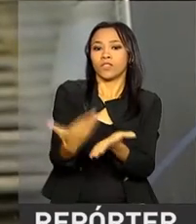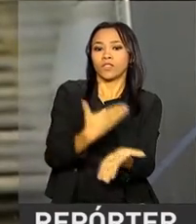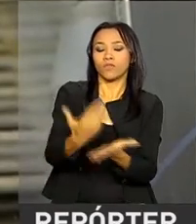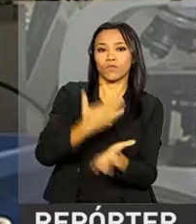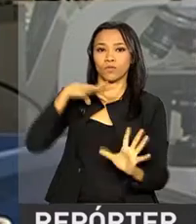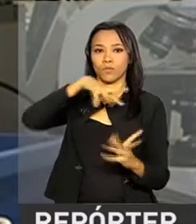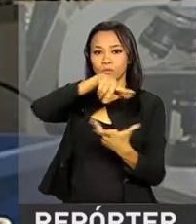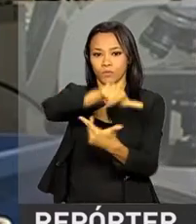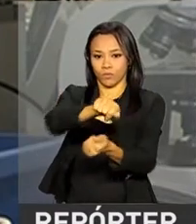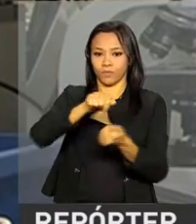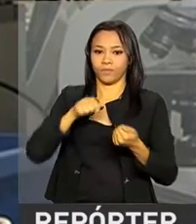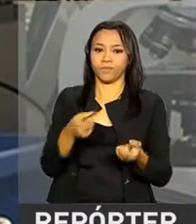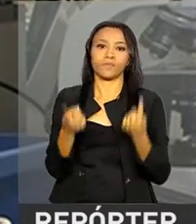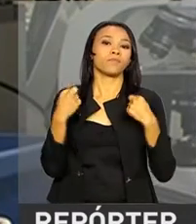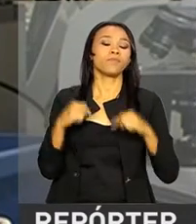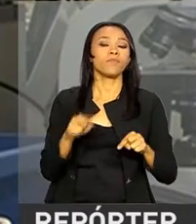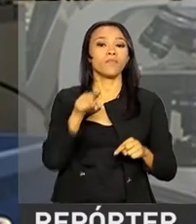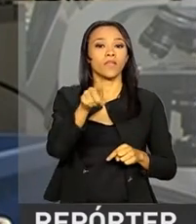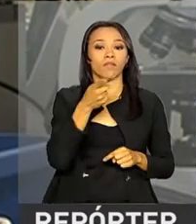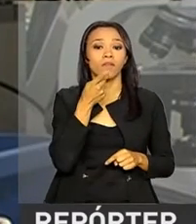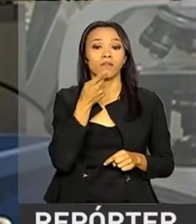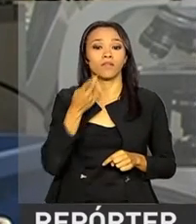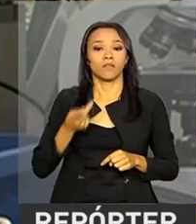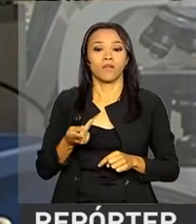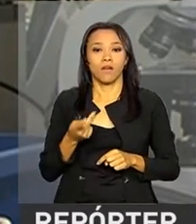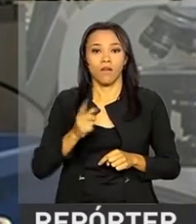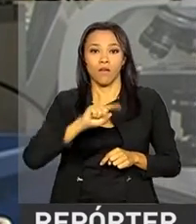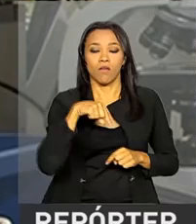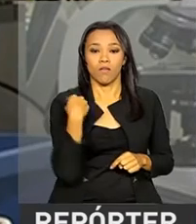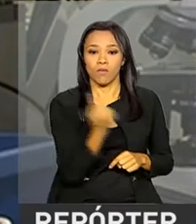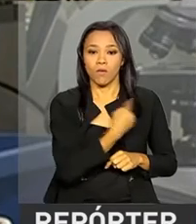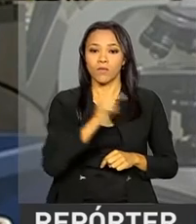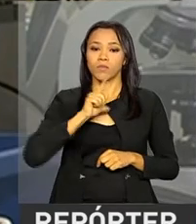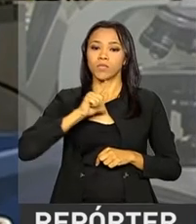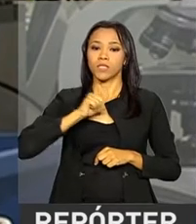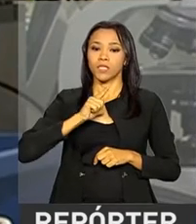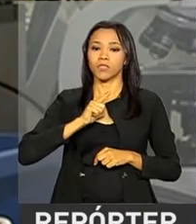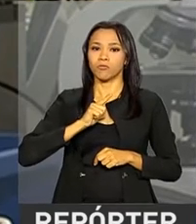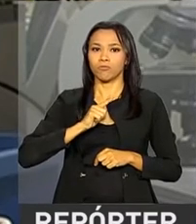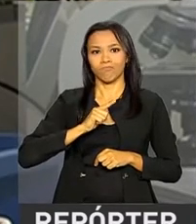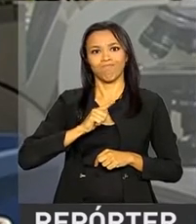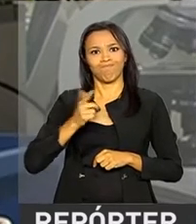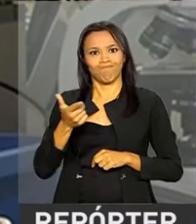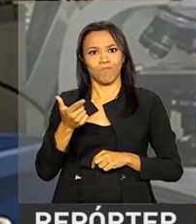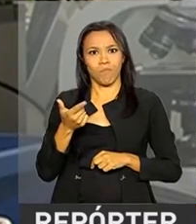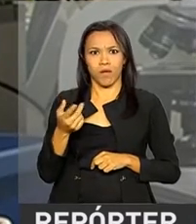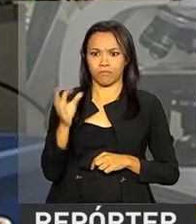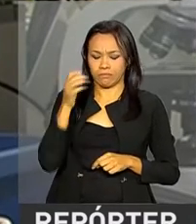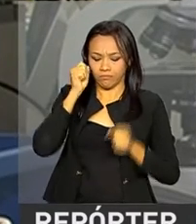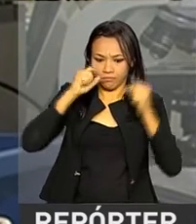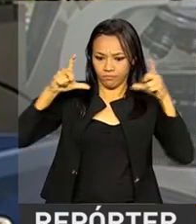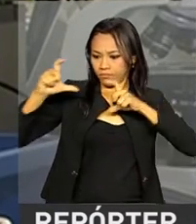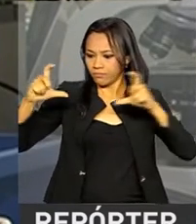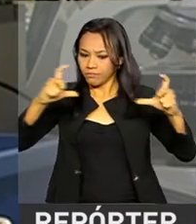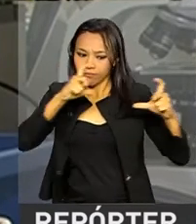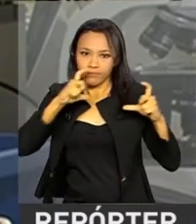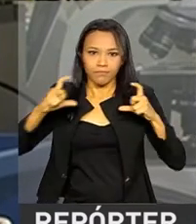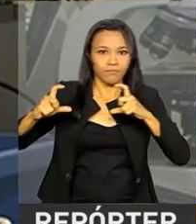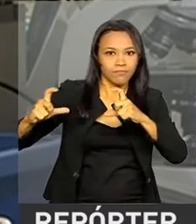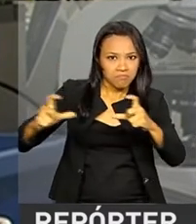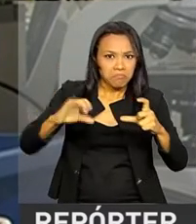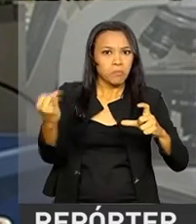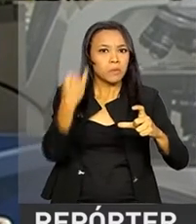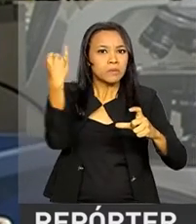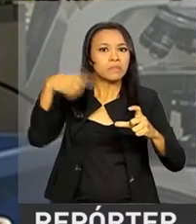mundo nós estamos tendo um uma resposta da comunidade científica bastante importante e